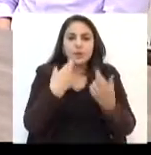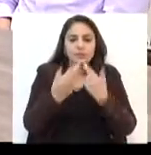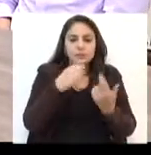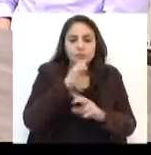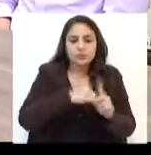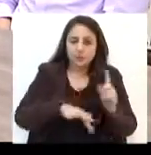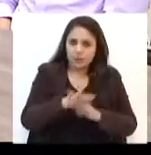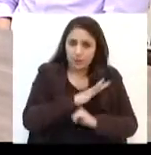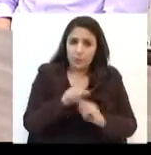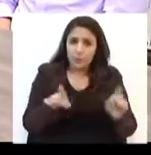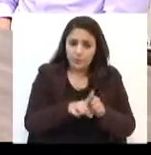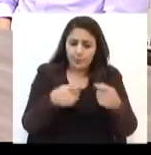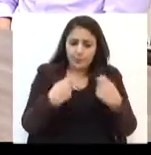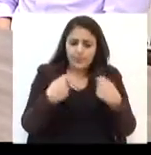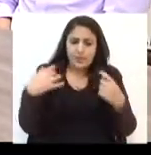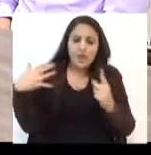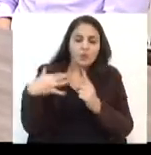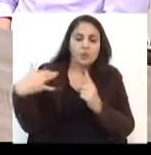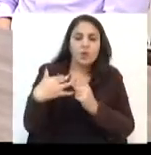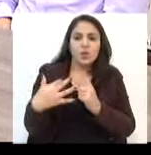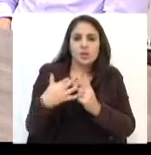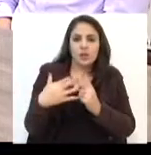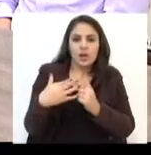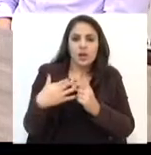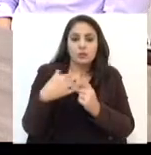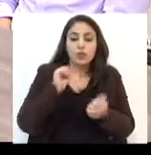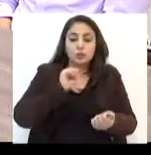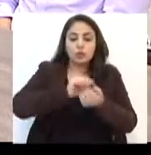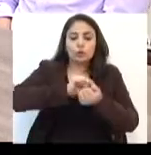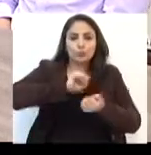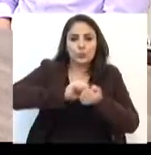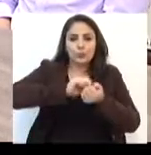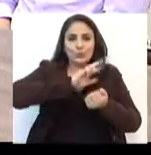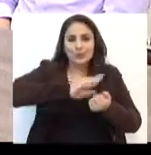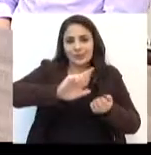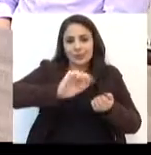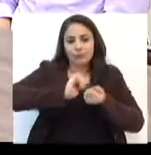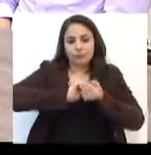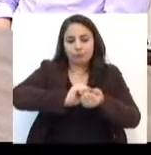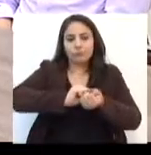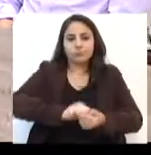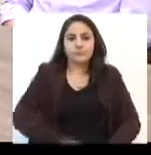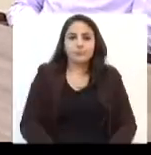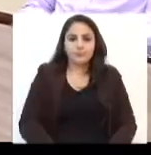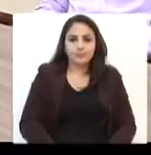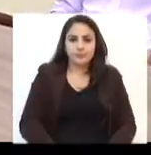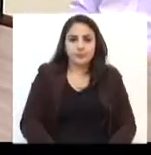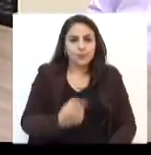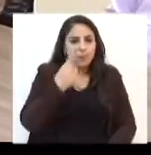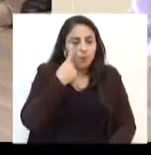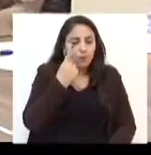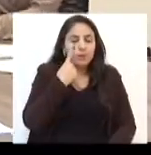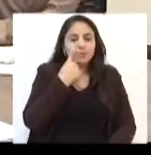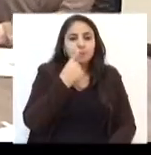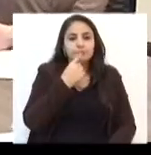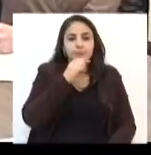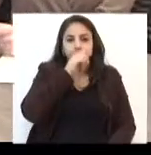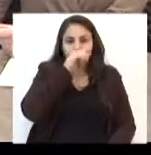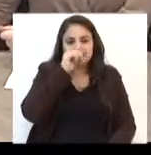social, tem que interferir, tem que andar junto com a religião? Olha,